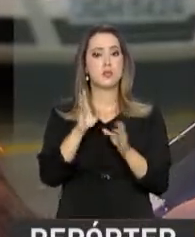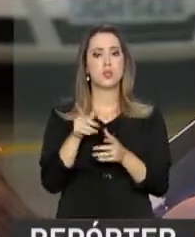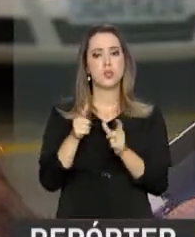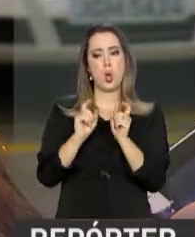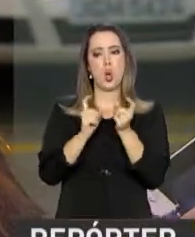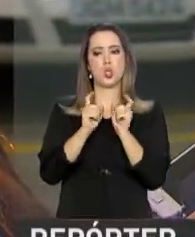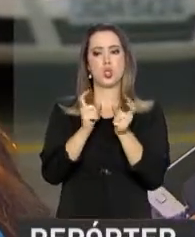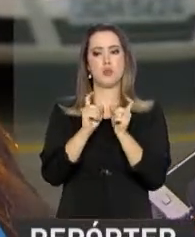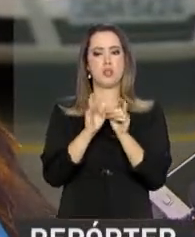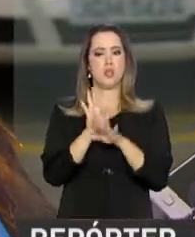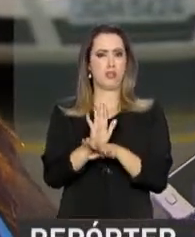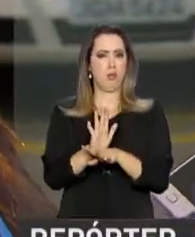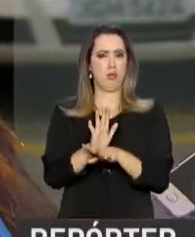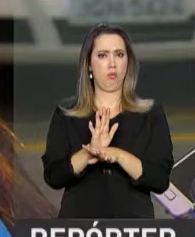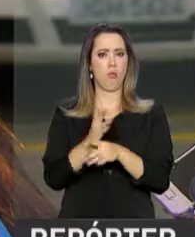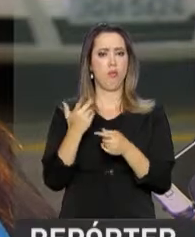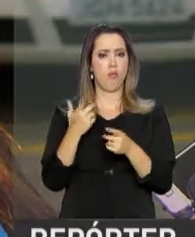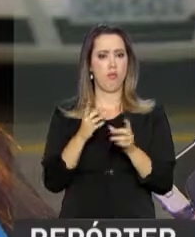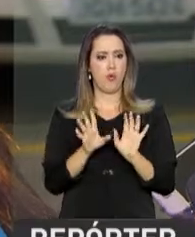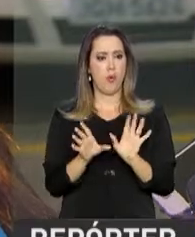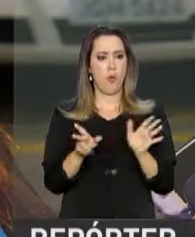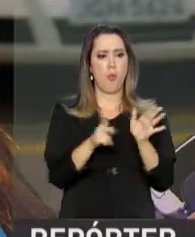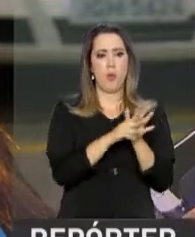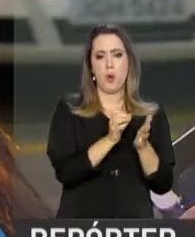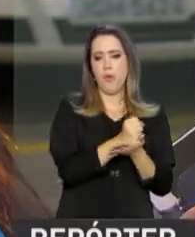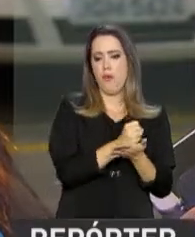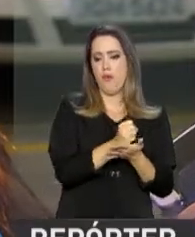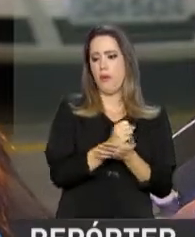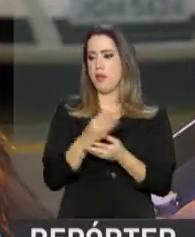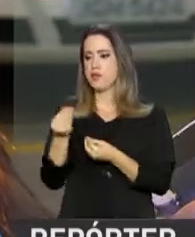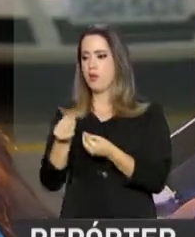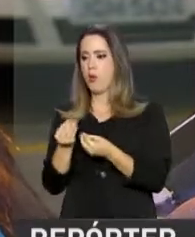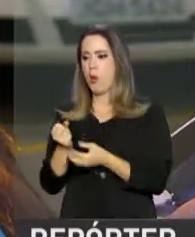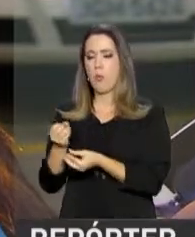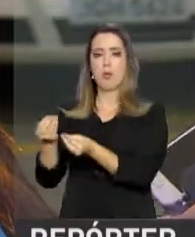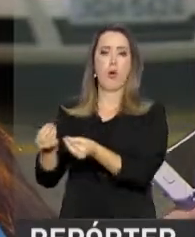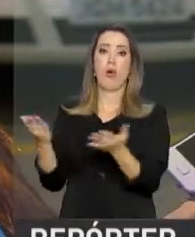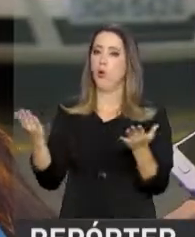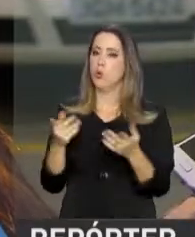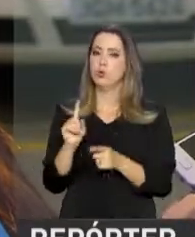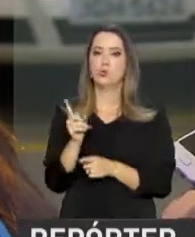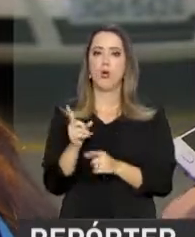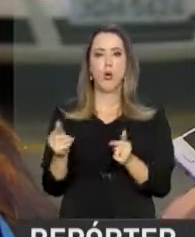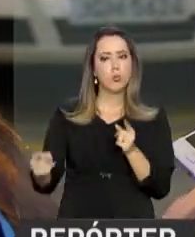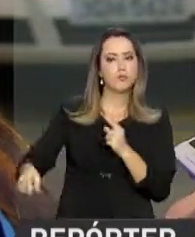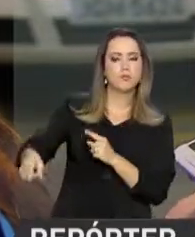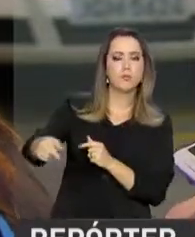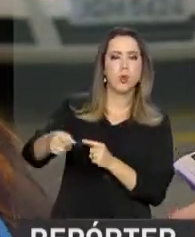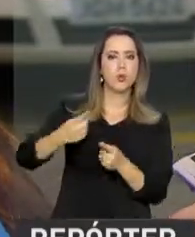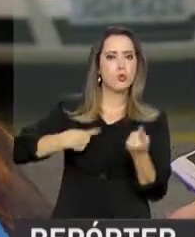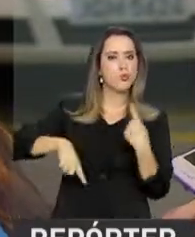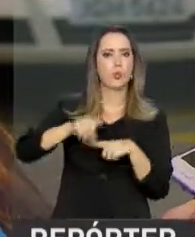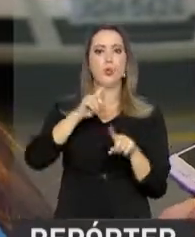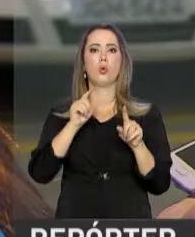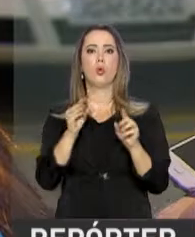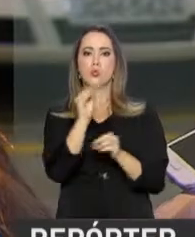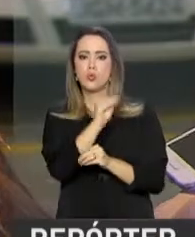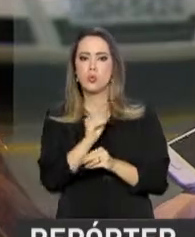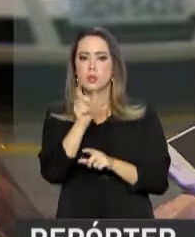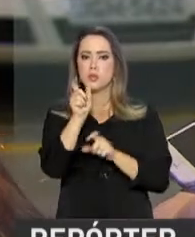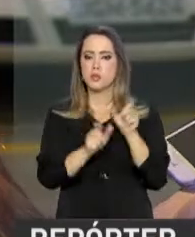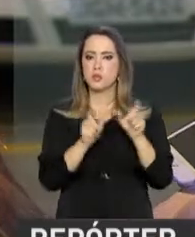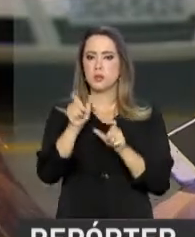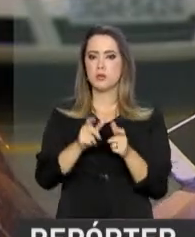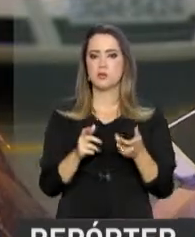gestão da assistência é para a farmácia para entrega do produto hoje ele passa se um cuidador das pessoas ele